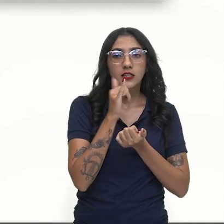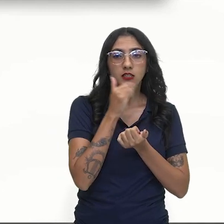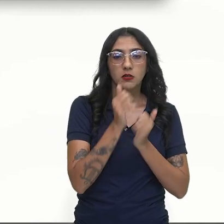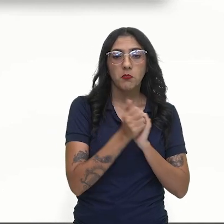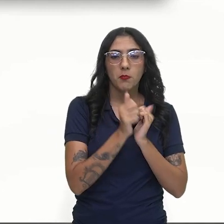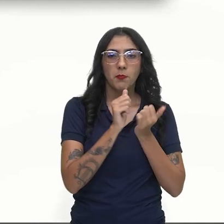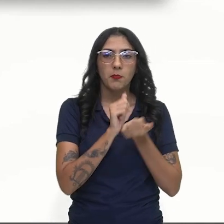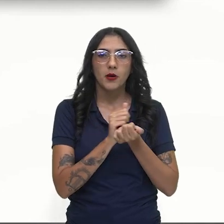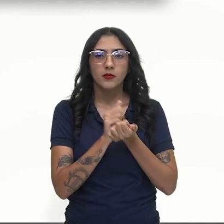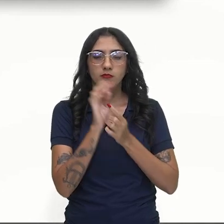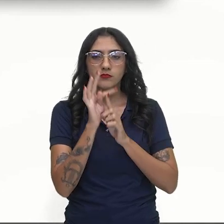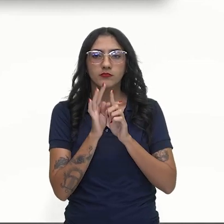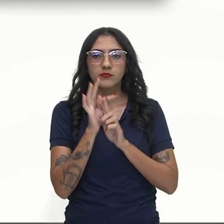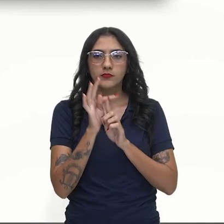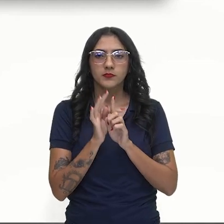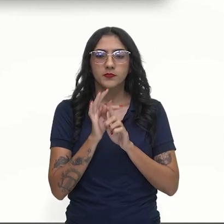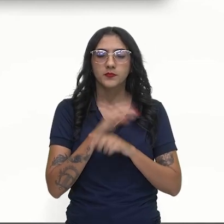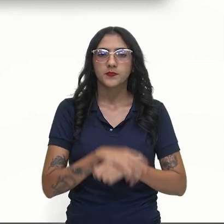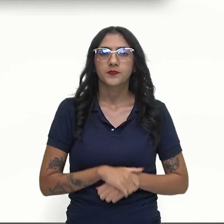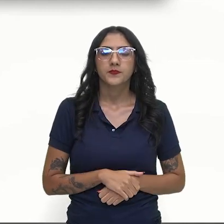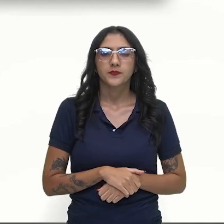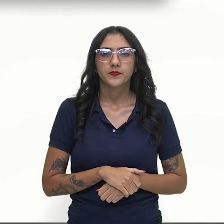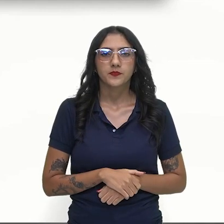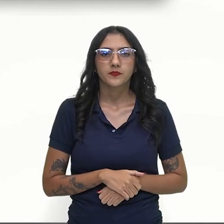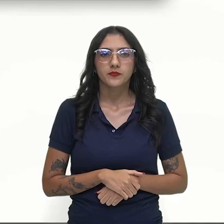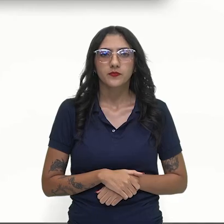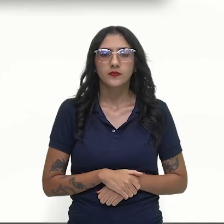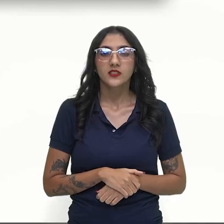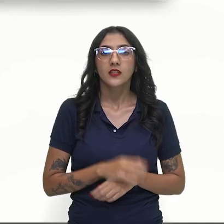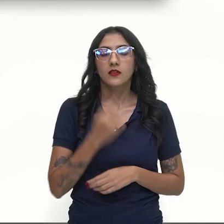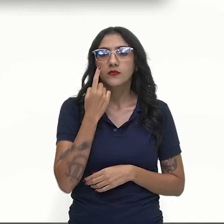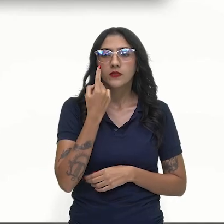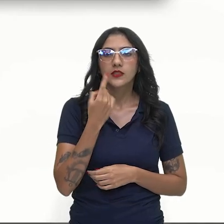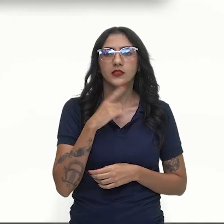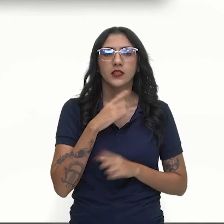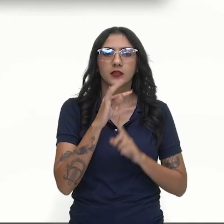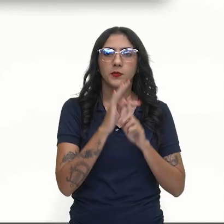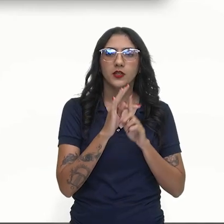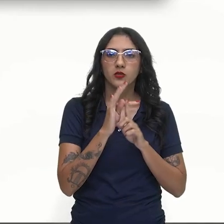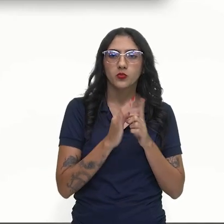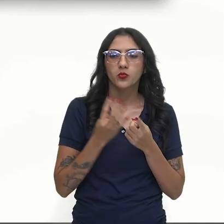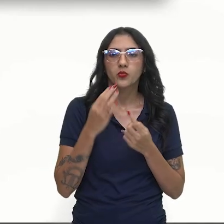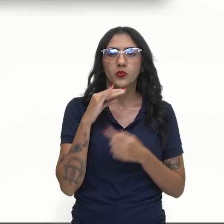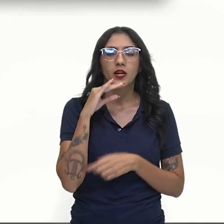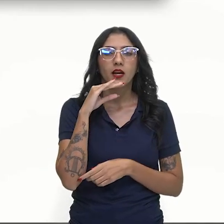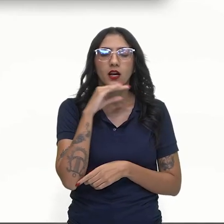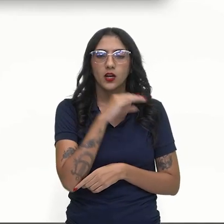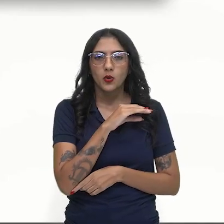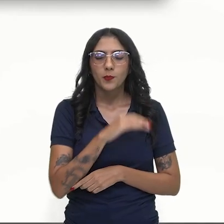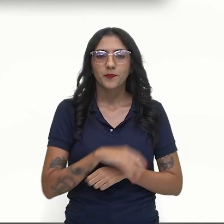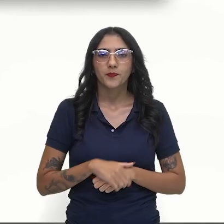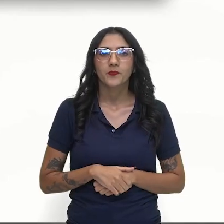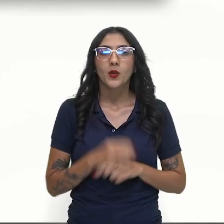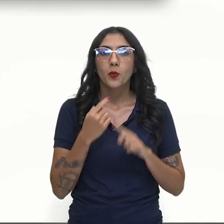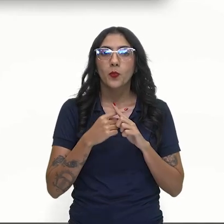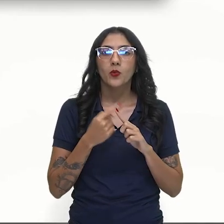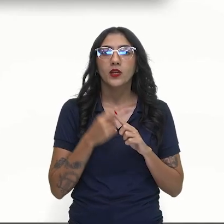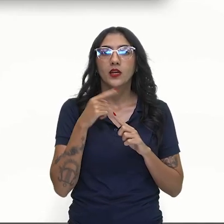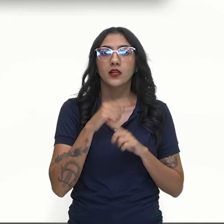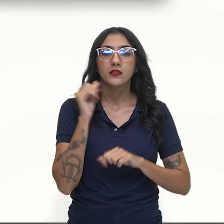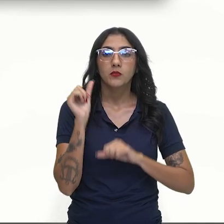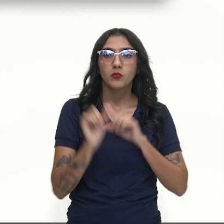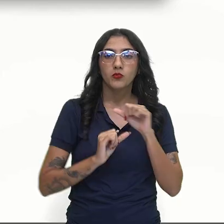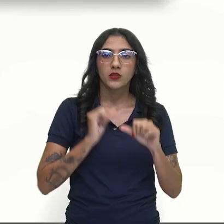térmica. Então, eu percebo que ocorre temperatura, calor, pois na passagem